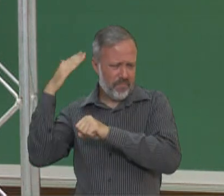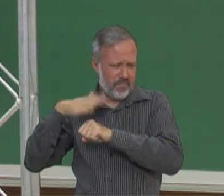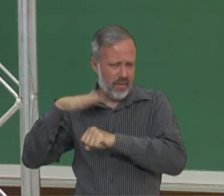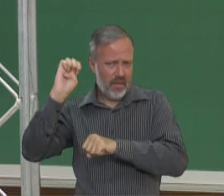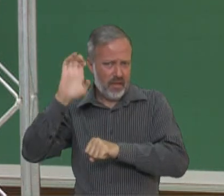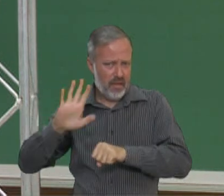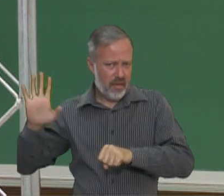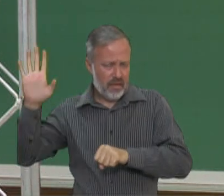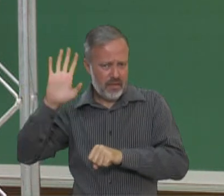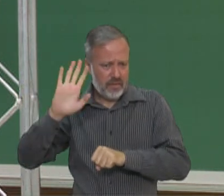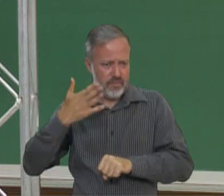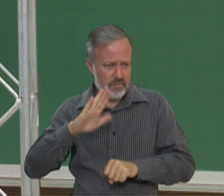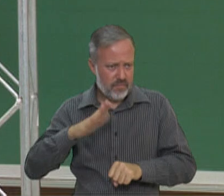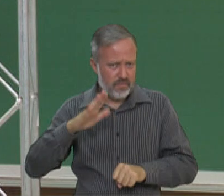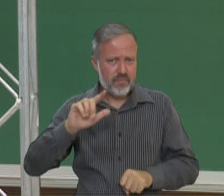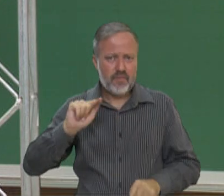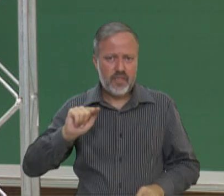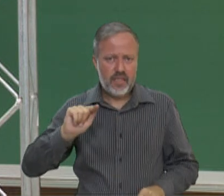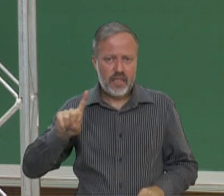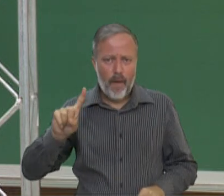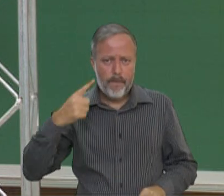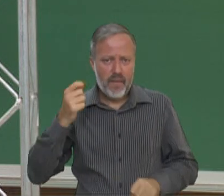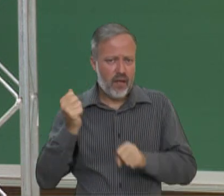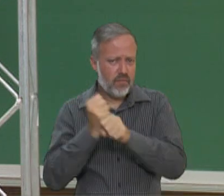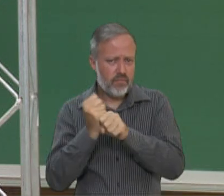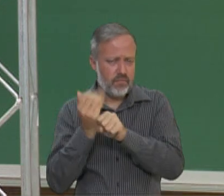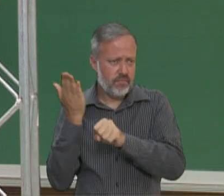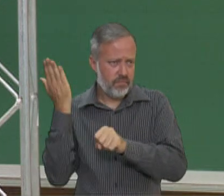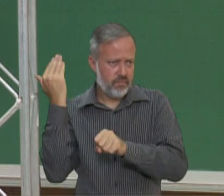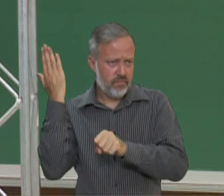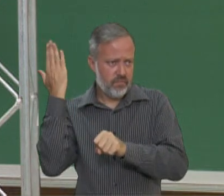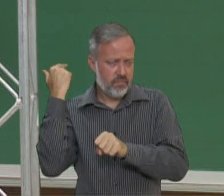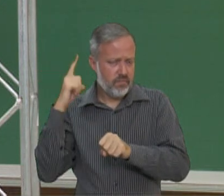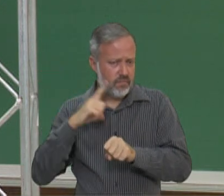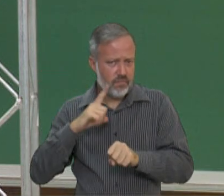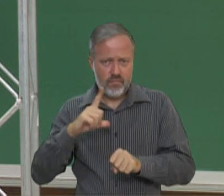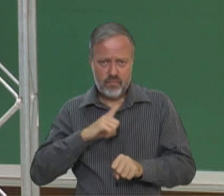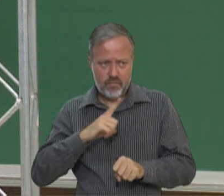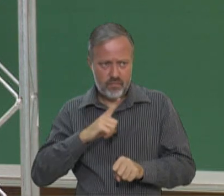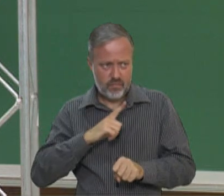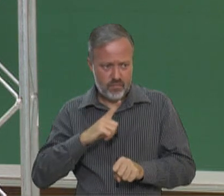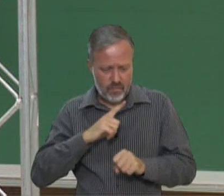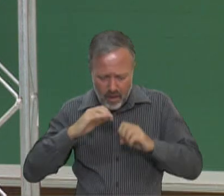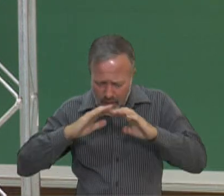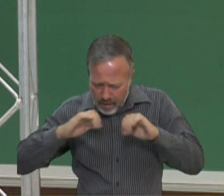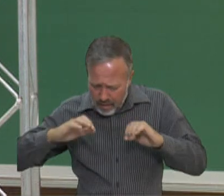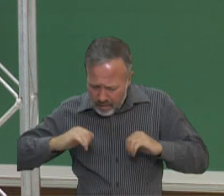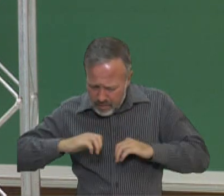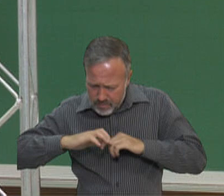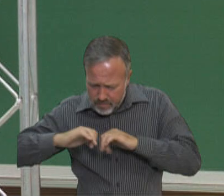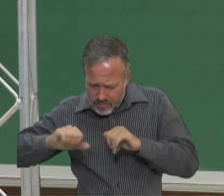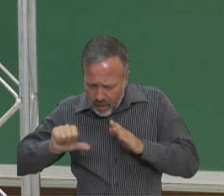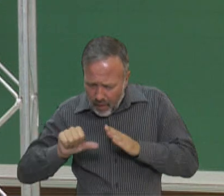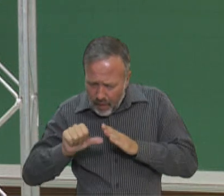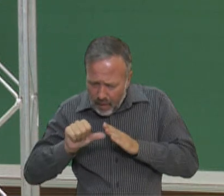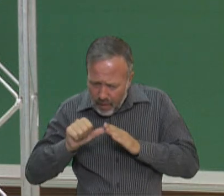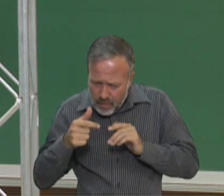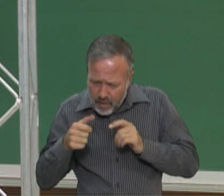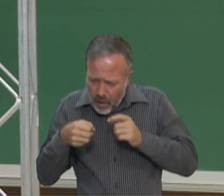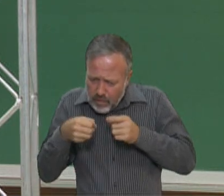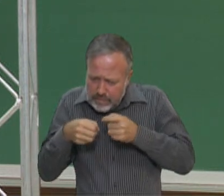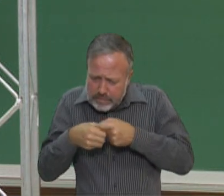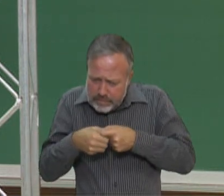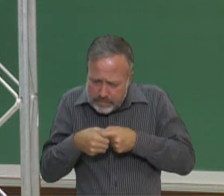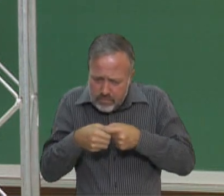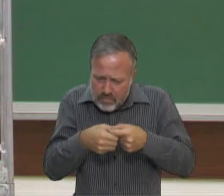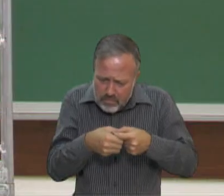7000 años de antigüedad, y a los que creen son los vestigos de los primeros mini-estados de